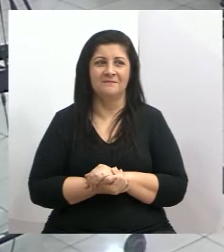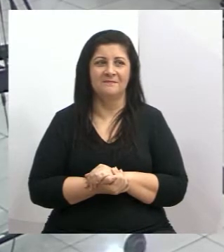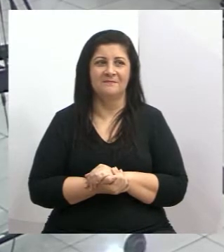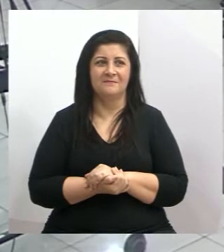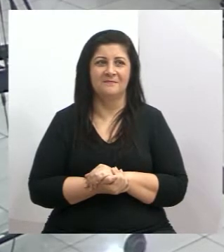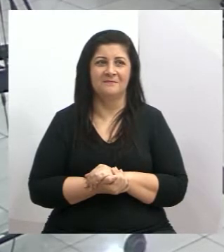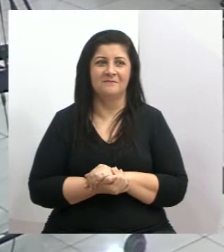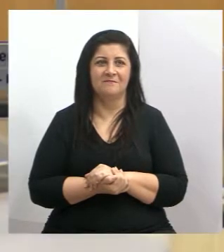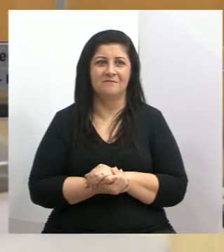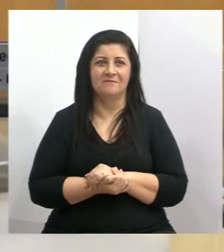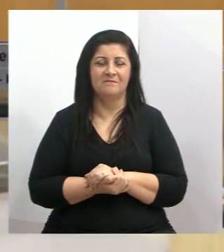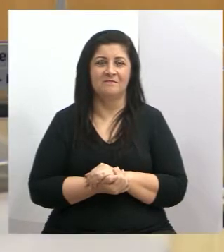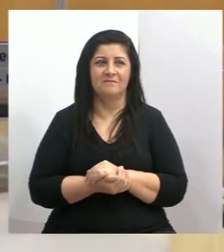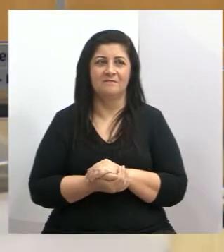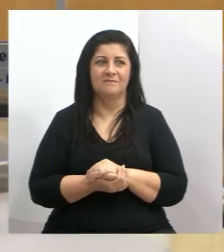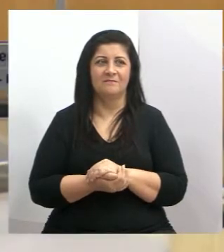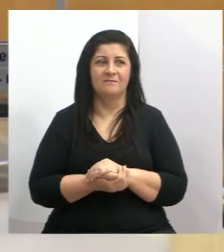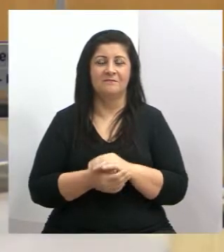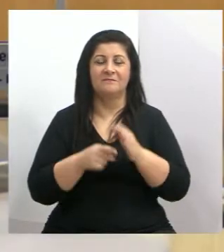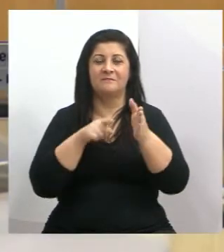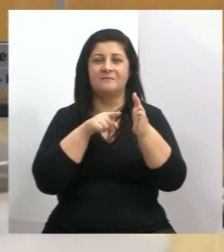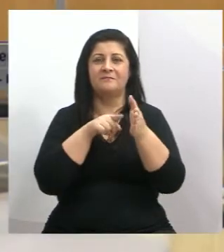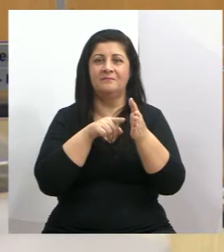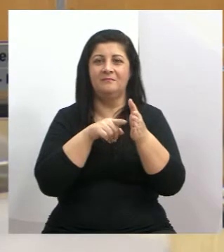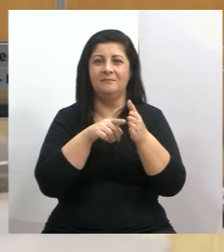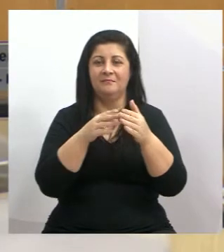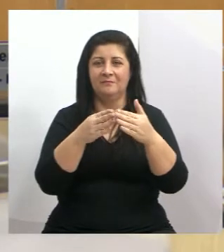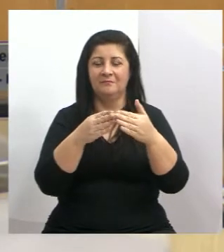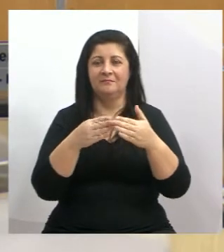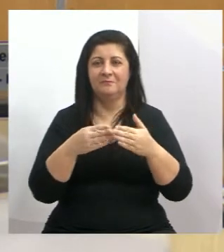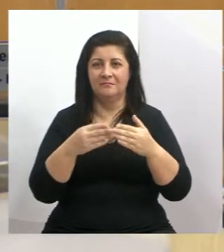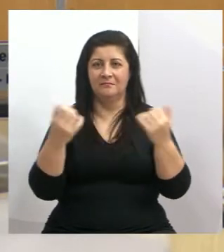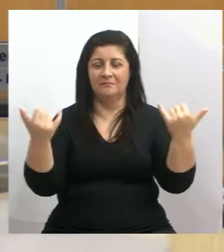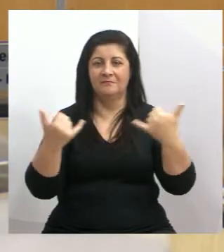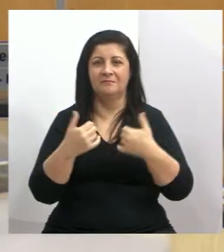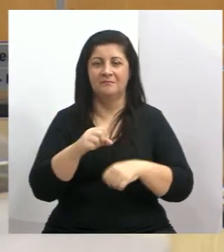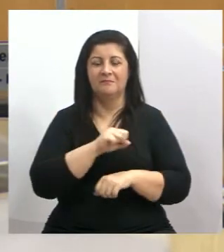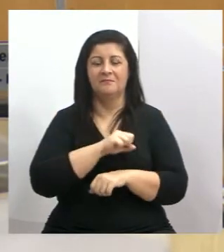o pedido de número 81